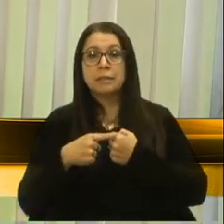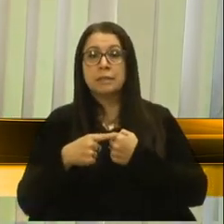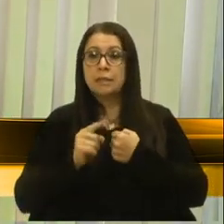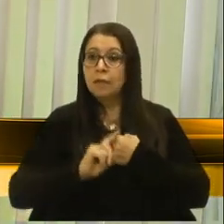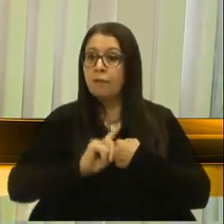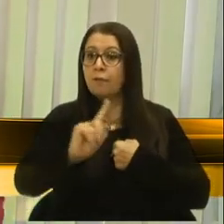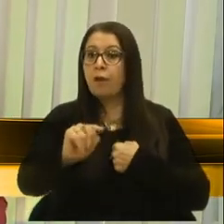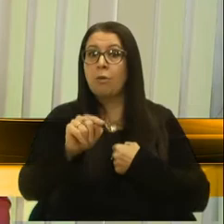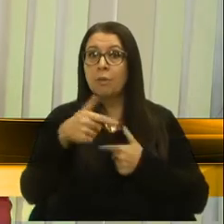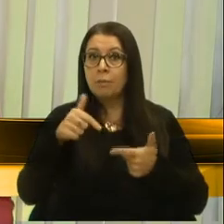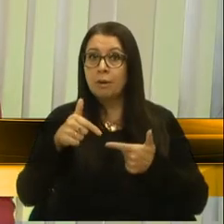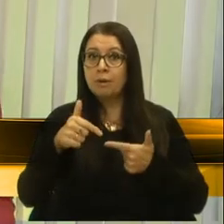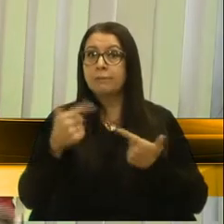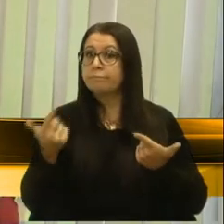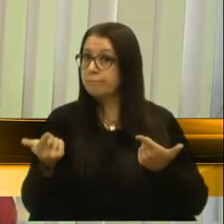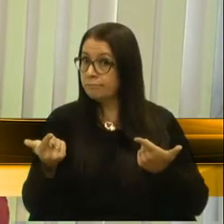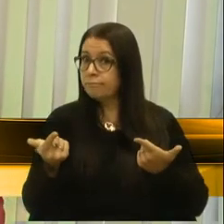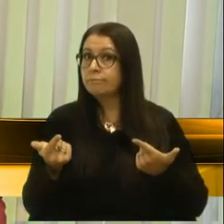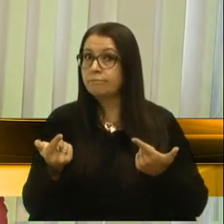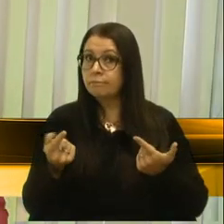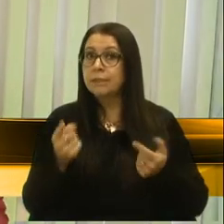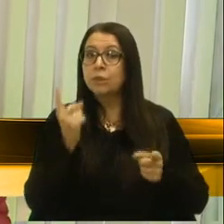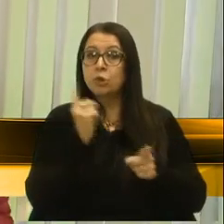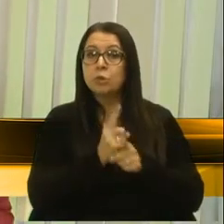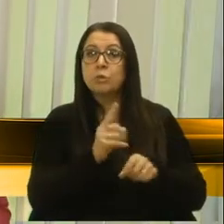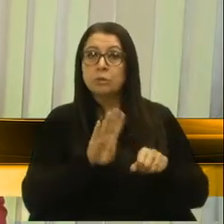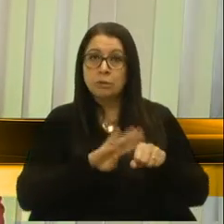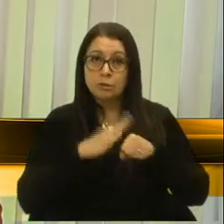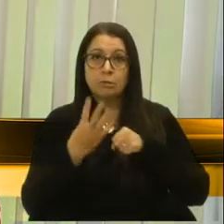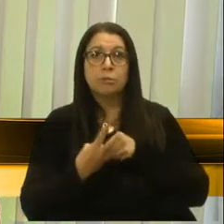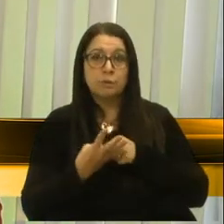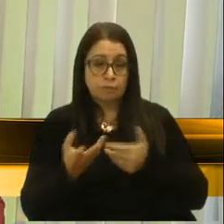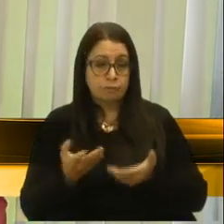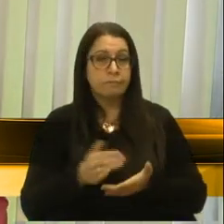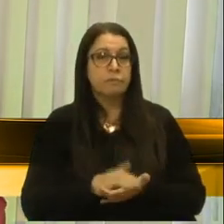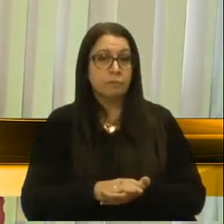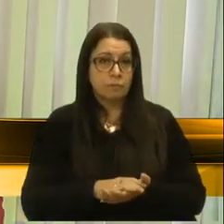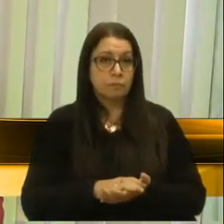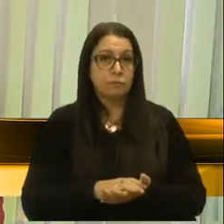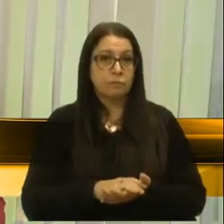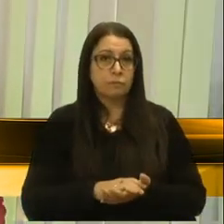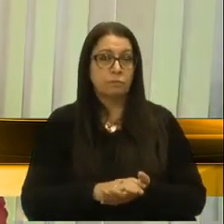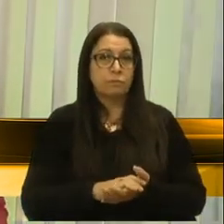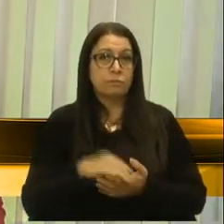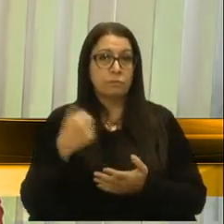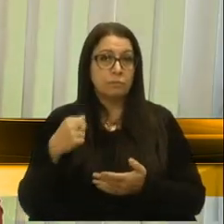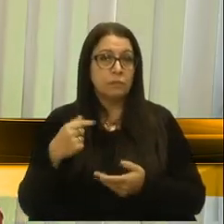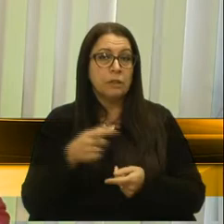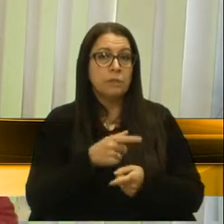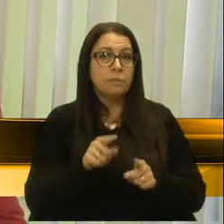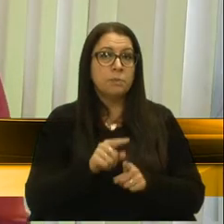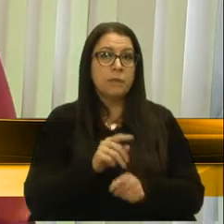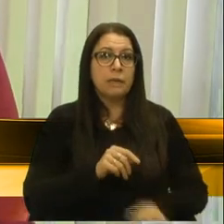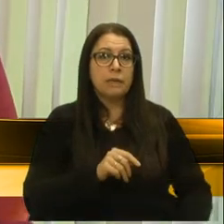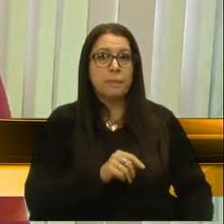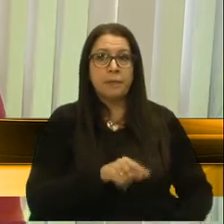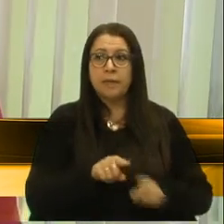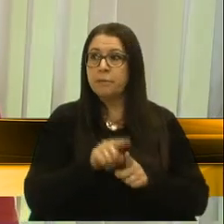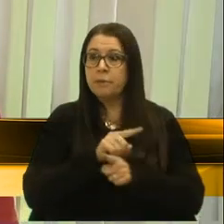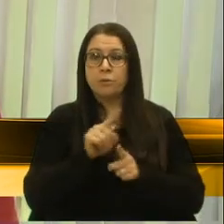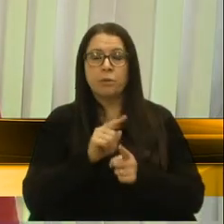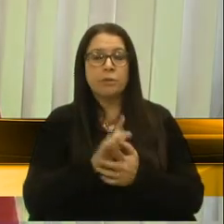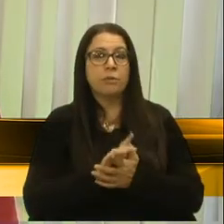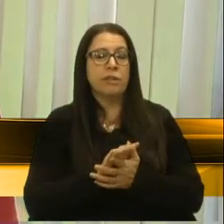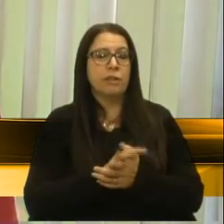para lá e que estão diagnosticados, inclusive, né, por Covid. Então, a gente precisa avançar na questão